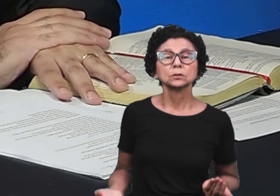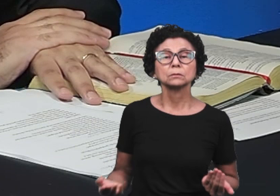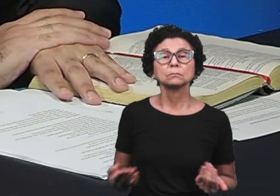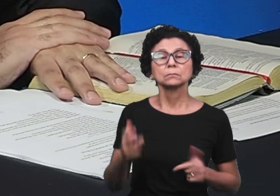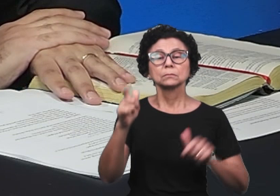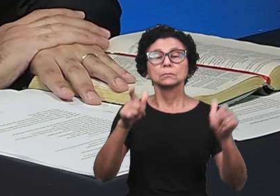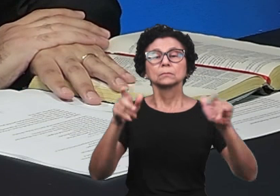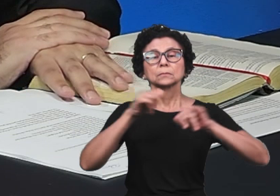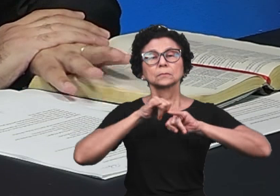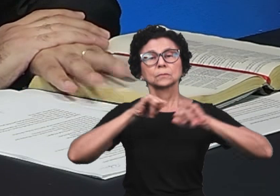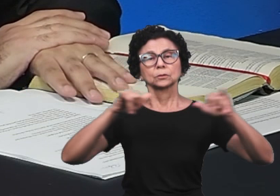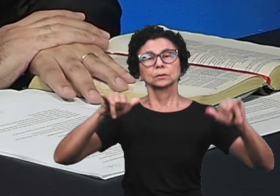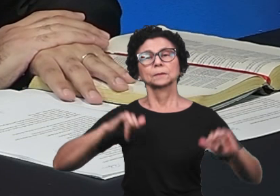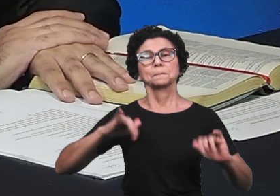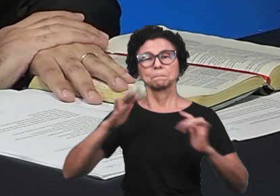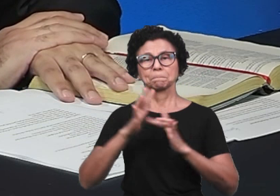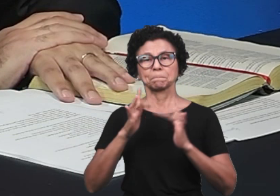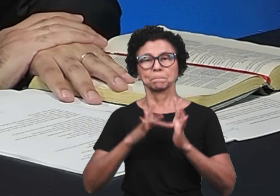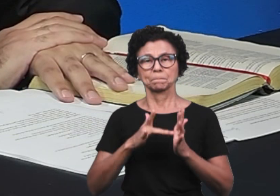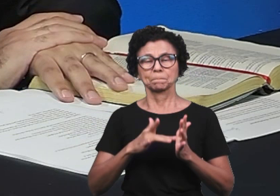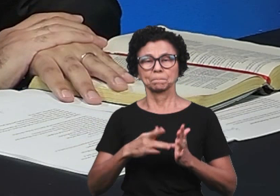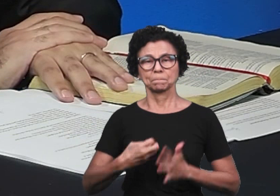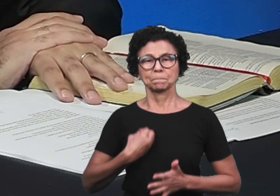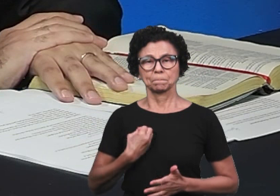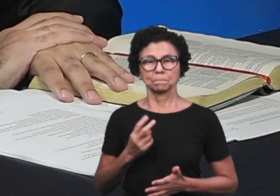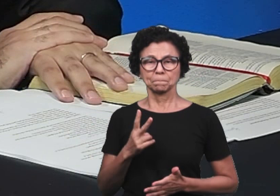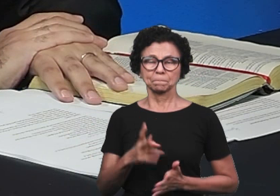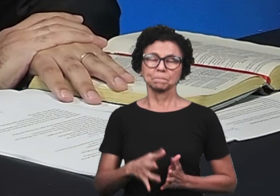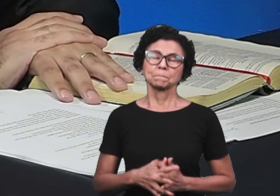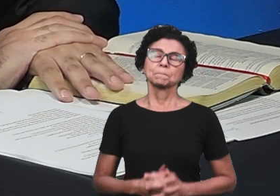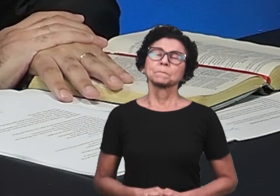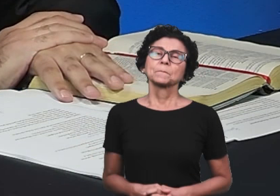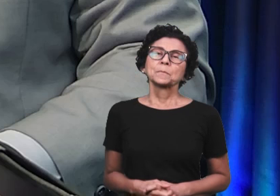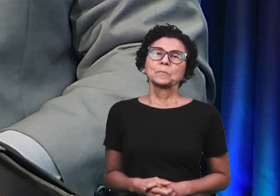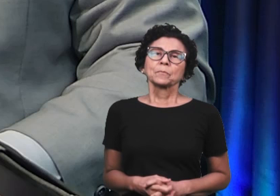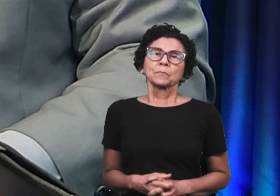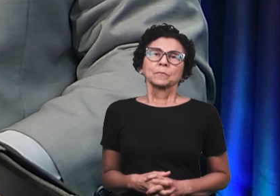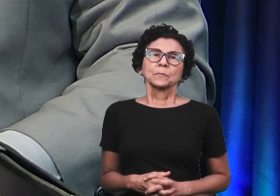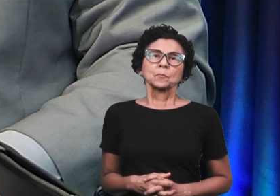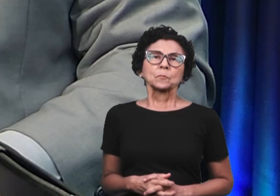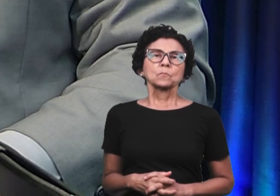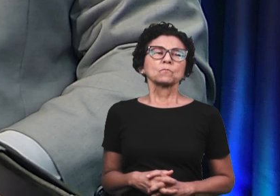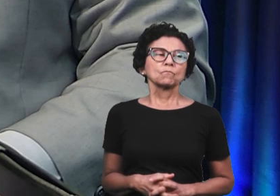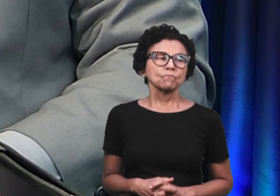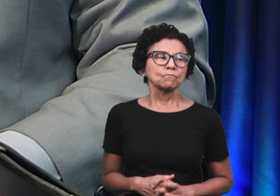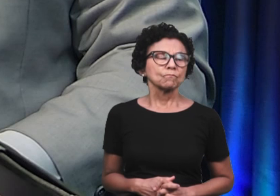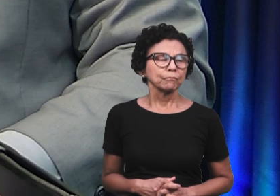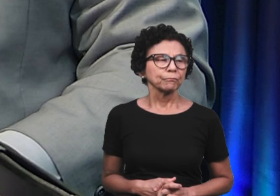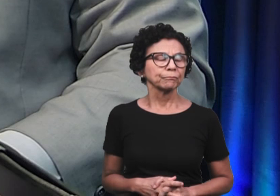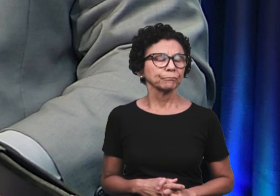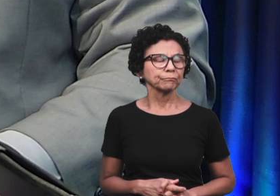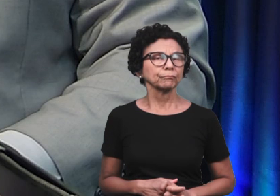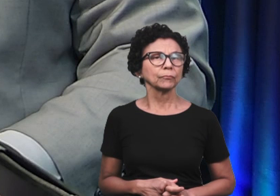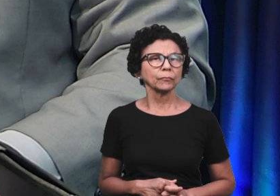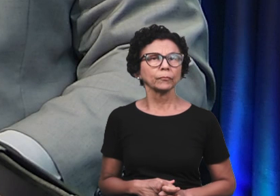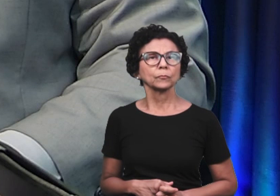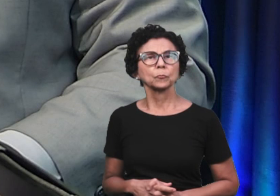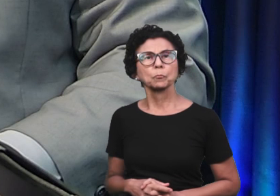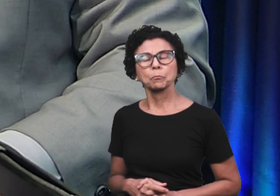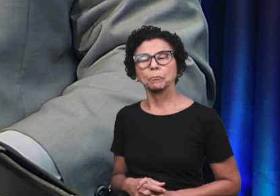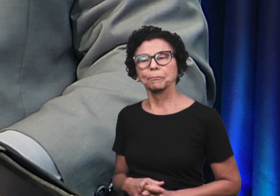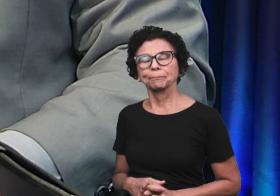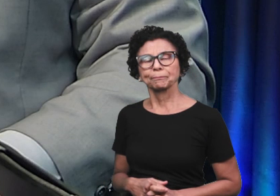demais que Jesus estava vivo. Pastor Alonso, tem um detalhe aqui, é o